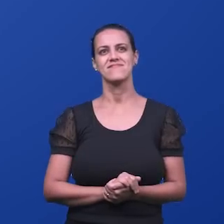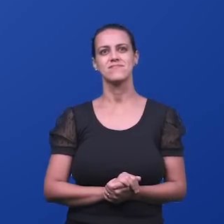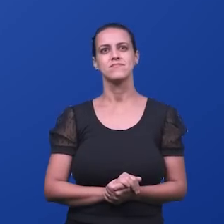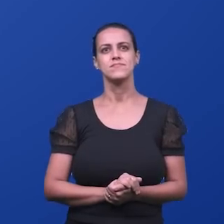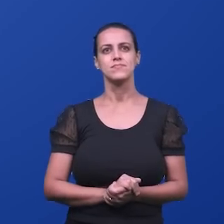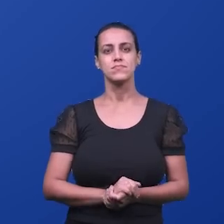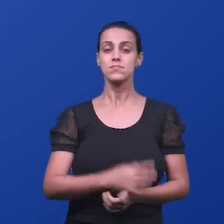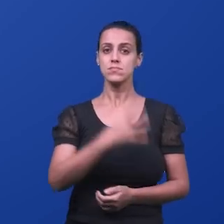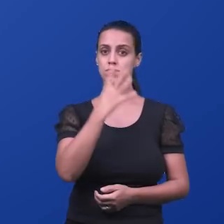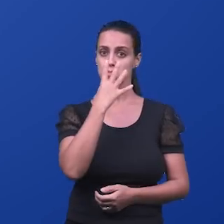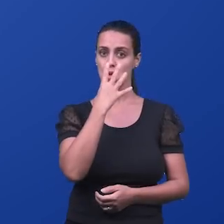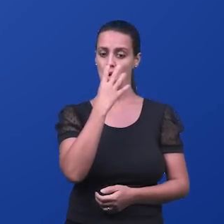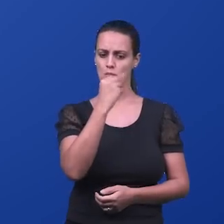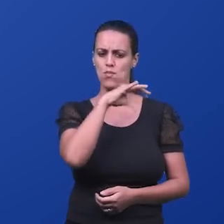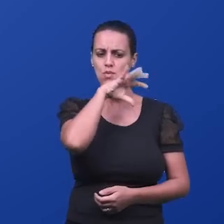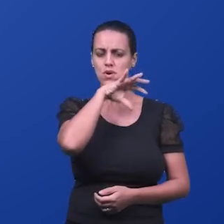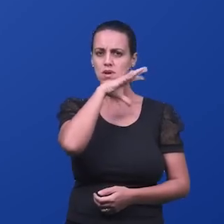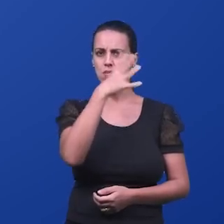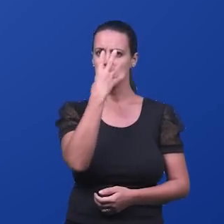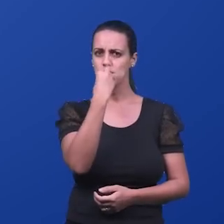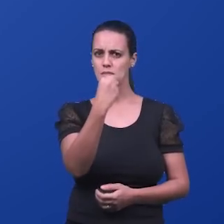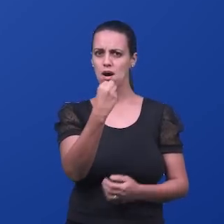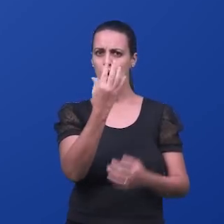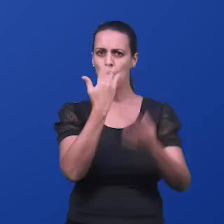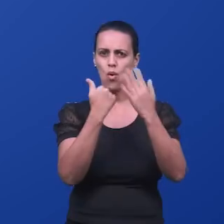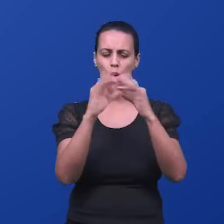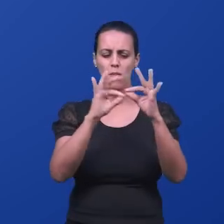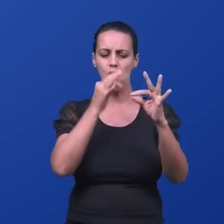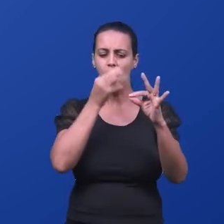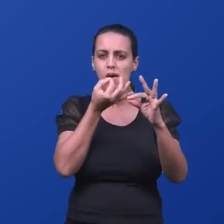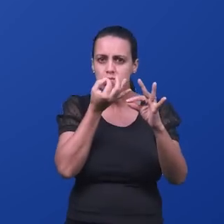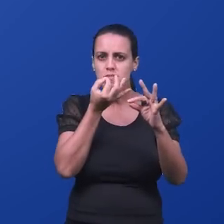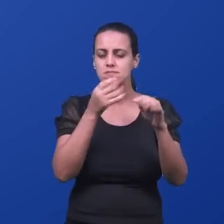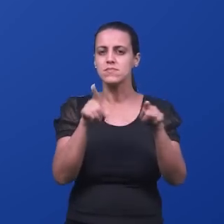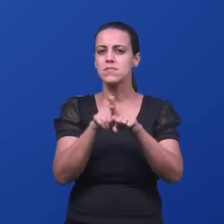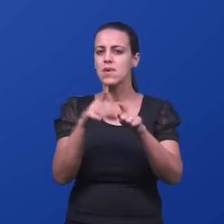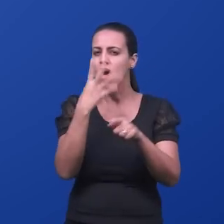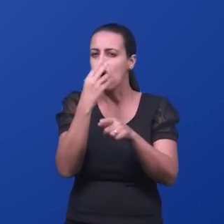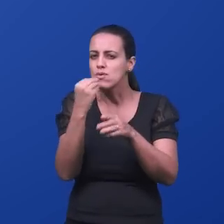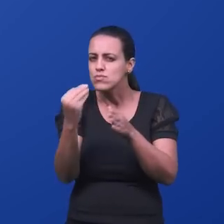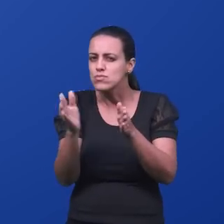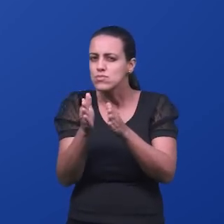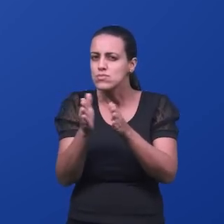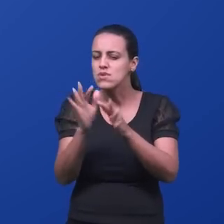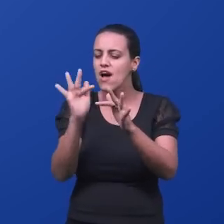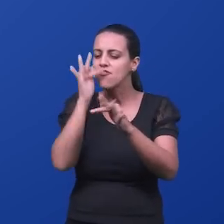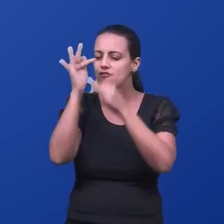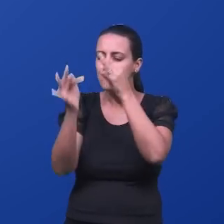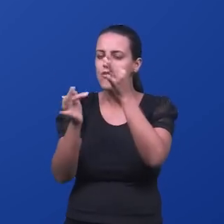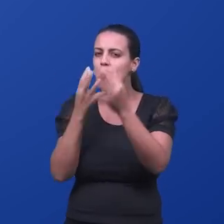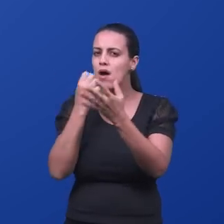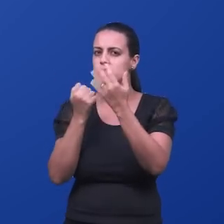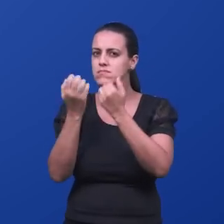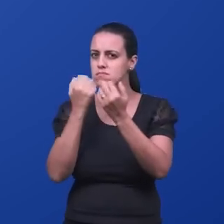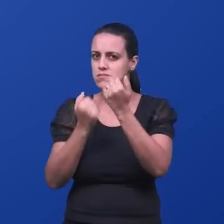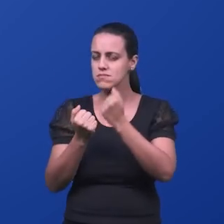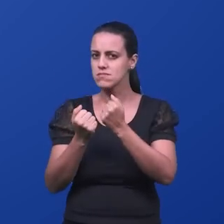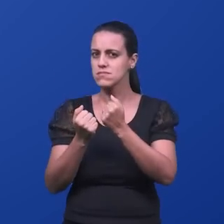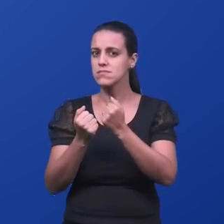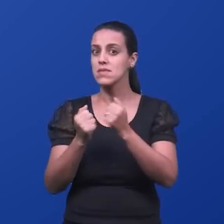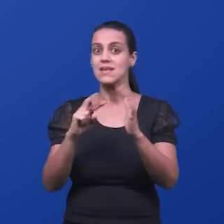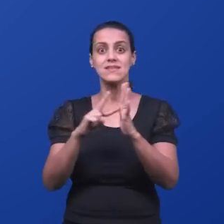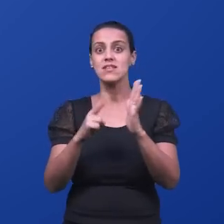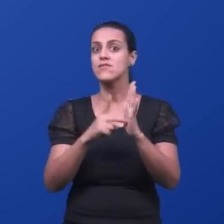As raposas, elas comem os frutos. As raposinhas, elas comem as flores. E profeticamente, as flores falam dos